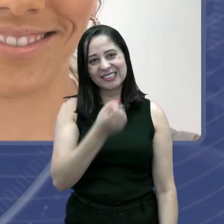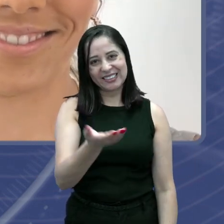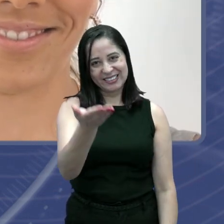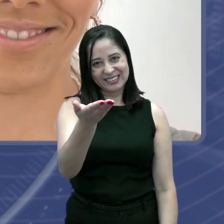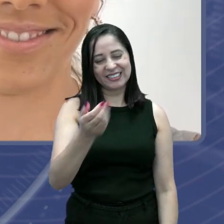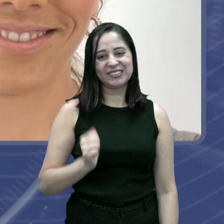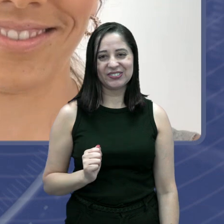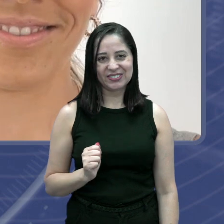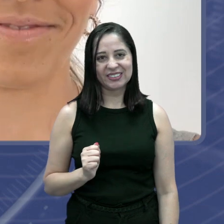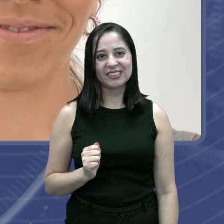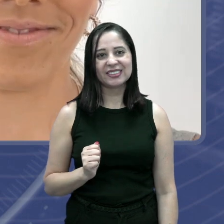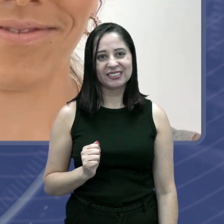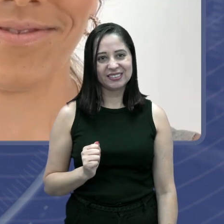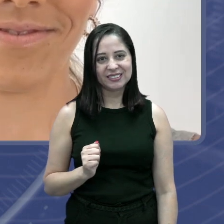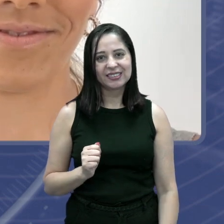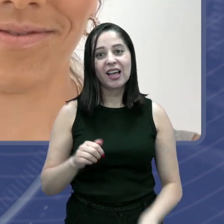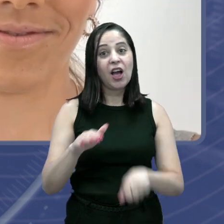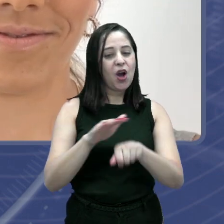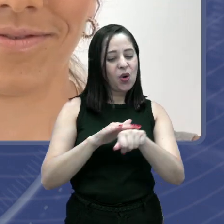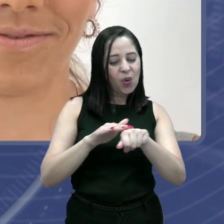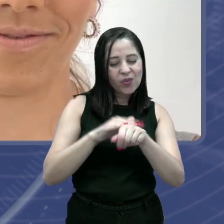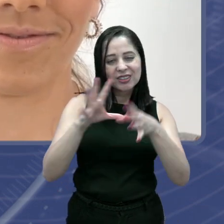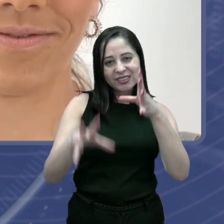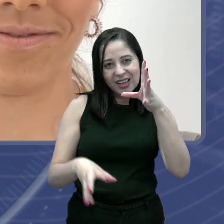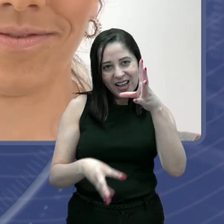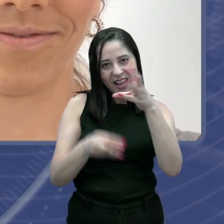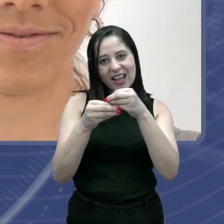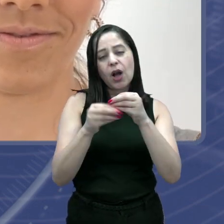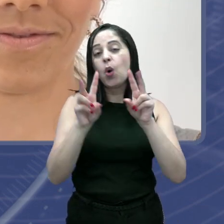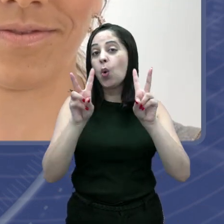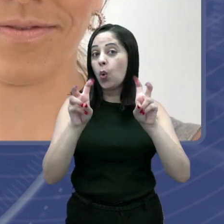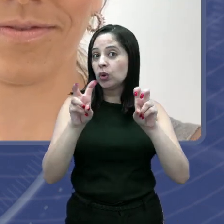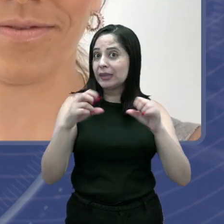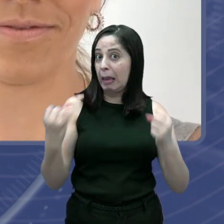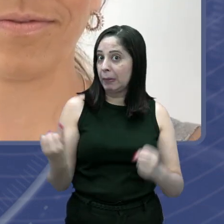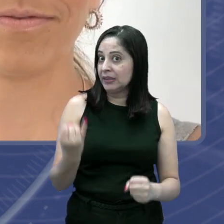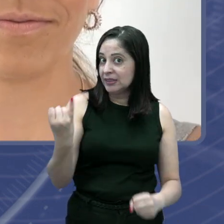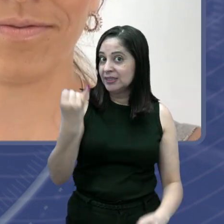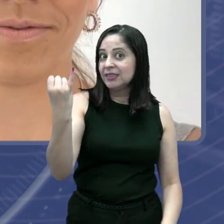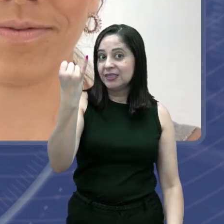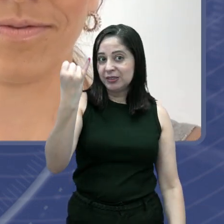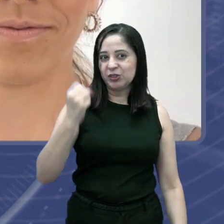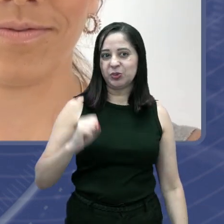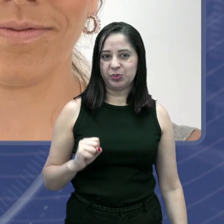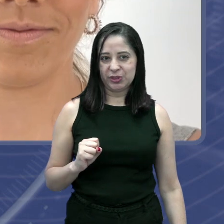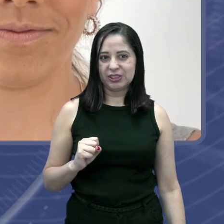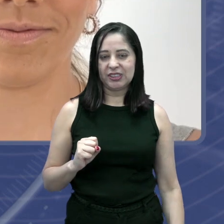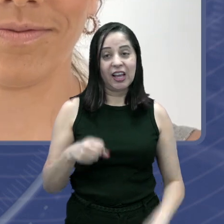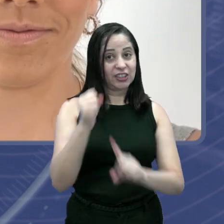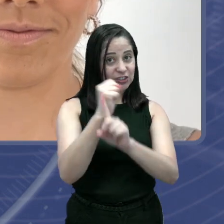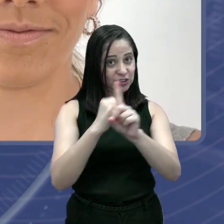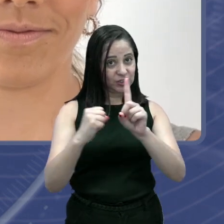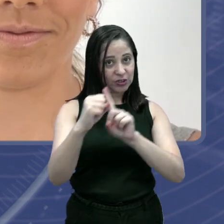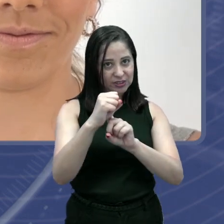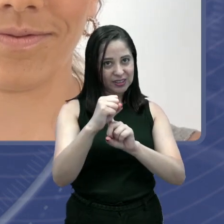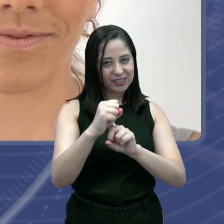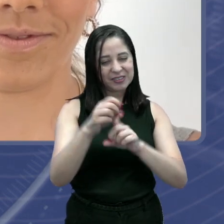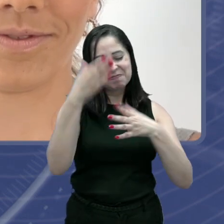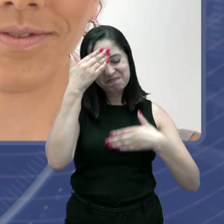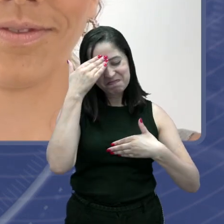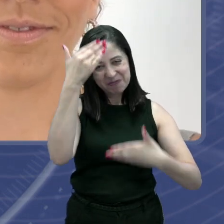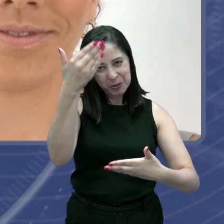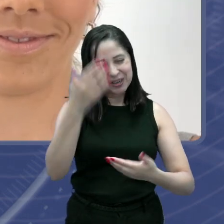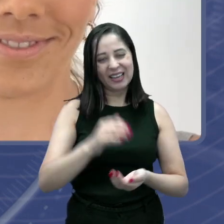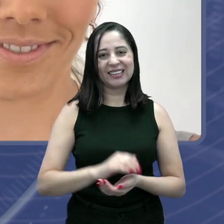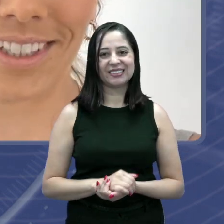um tempinho aí para contribuir com a gente desse tema, né, tão importante, tão atual na nossa sociedade. Mais uma vez, muito